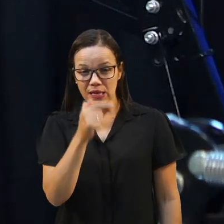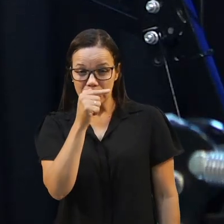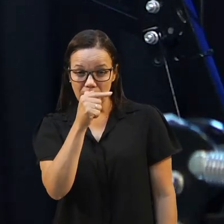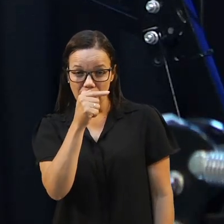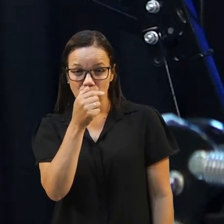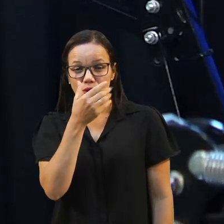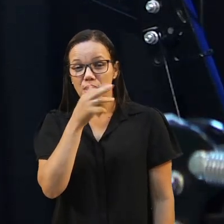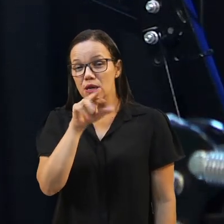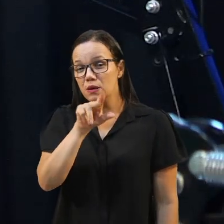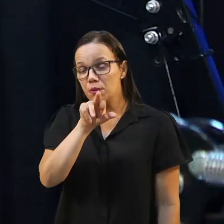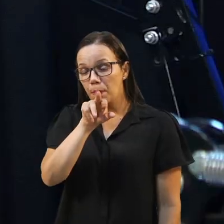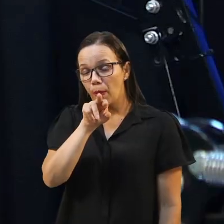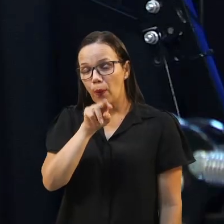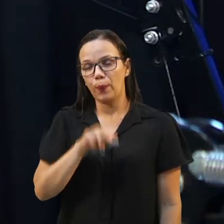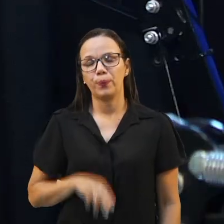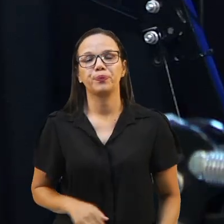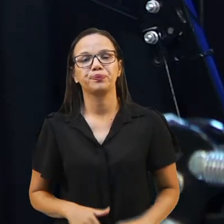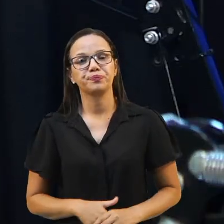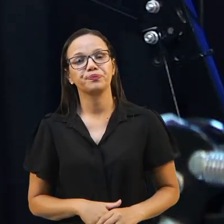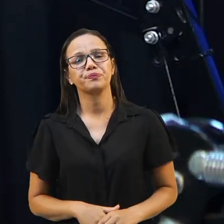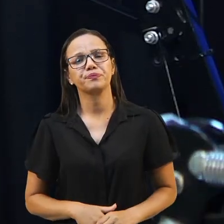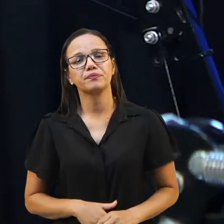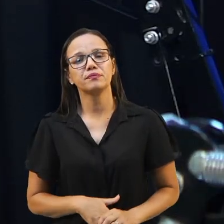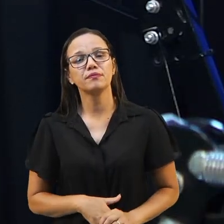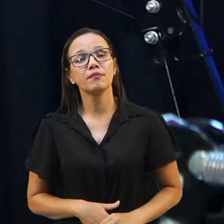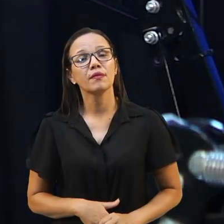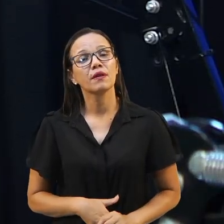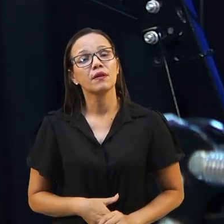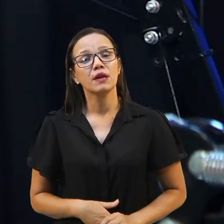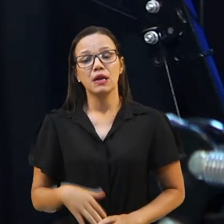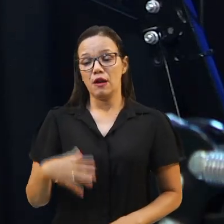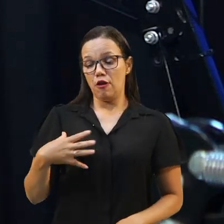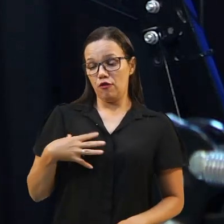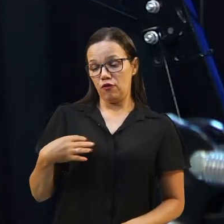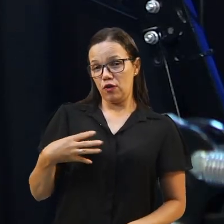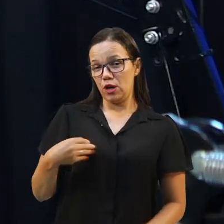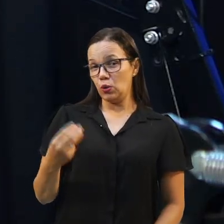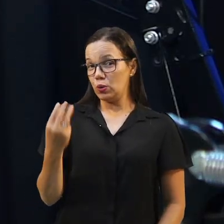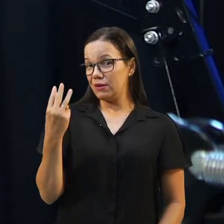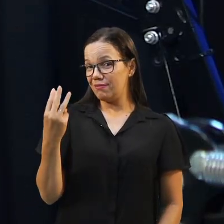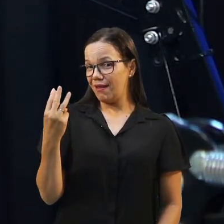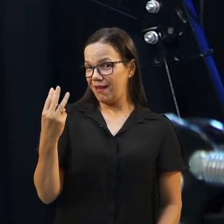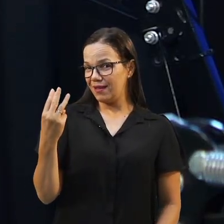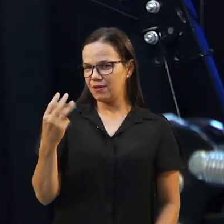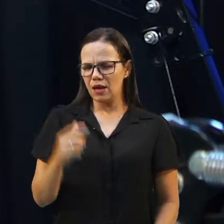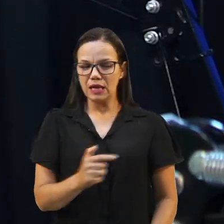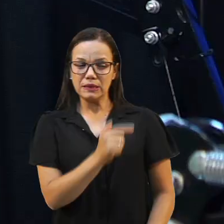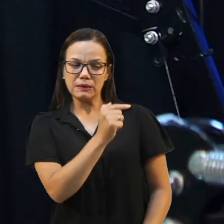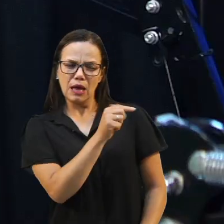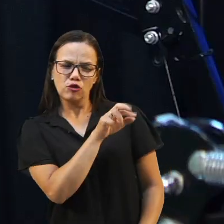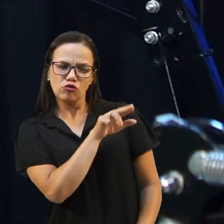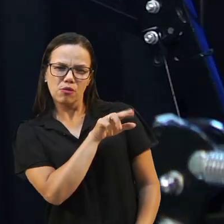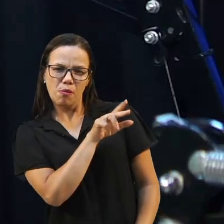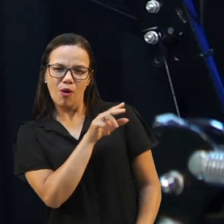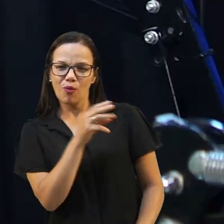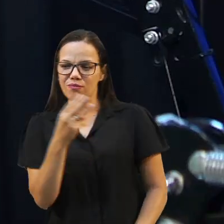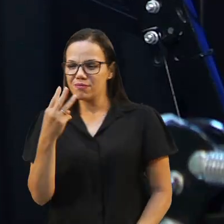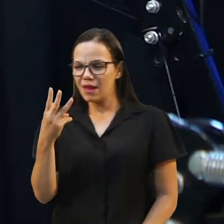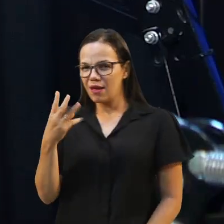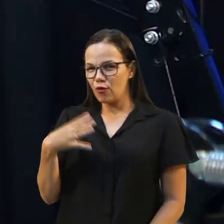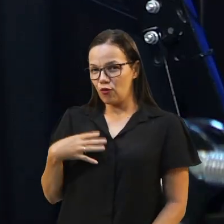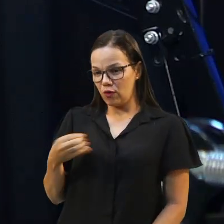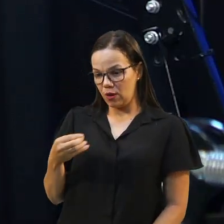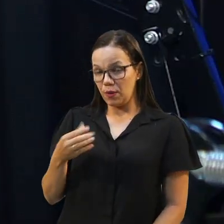7 irmãos, eu tenho 3 filhos, olha a diferença, de 7 para 3. E